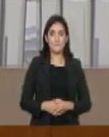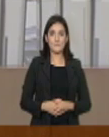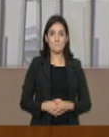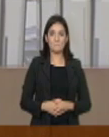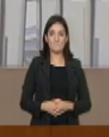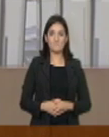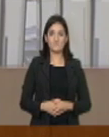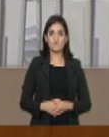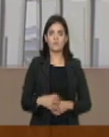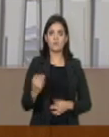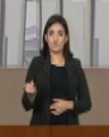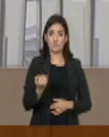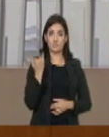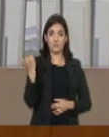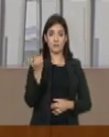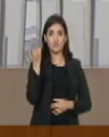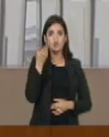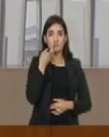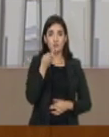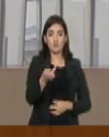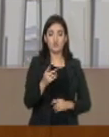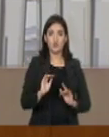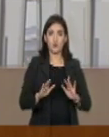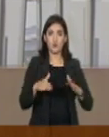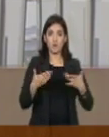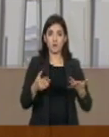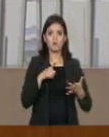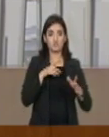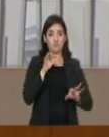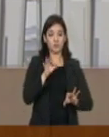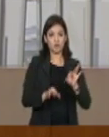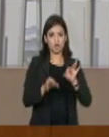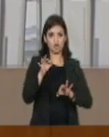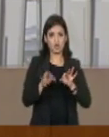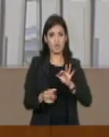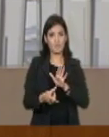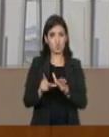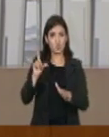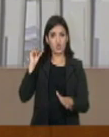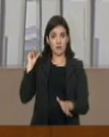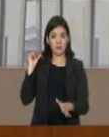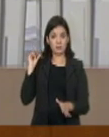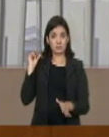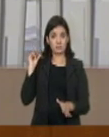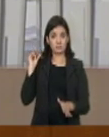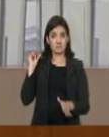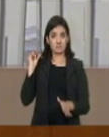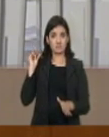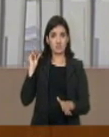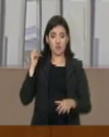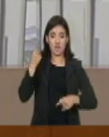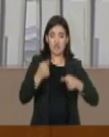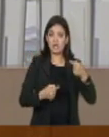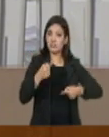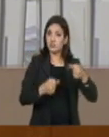É importante destacar que, quando houve julgamentos anteriores, não era este o debate